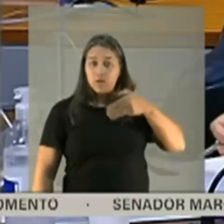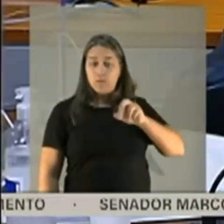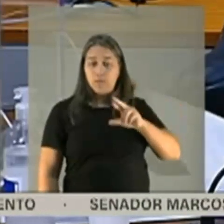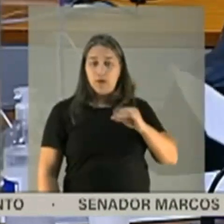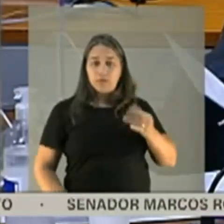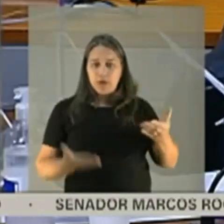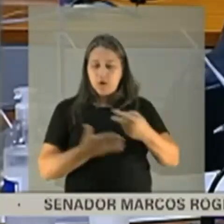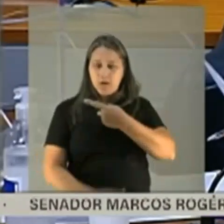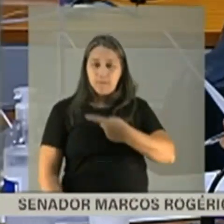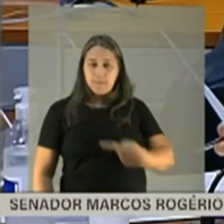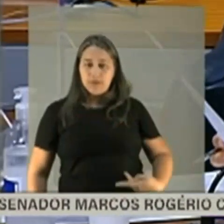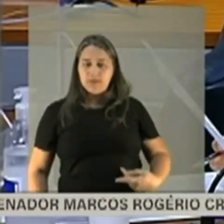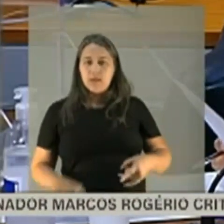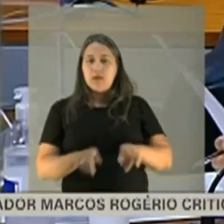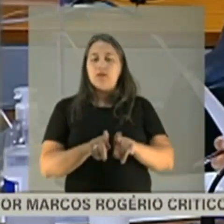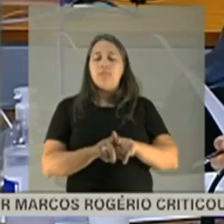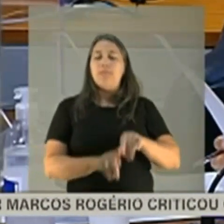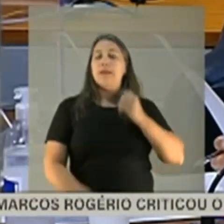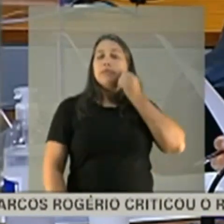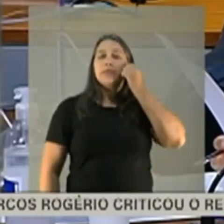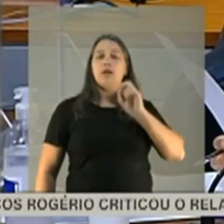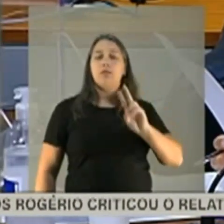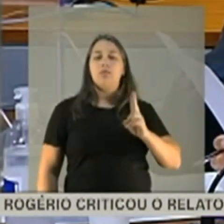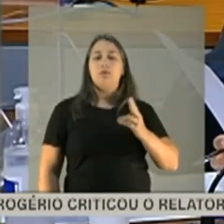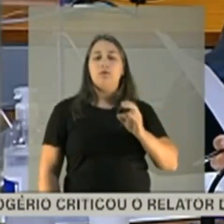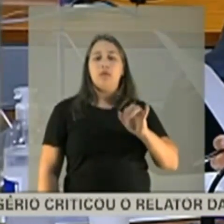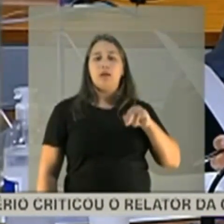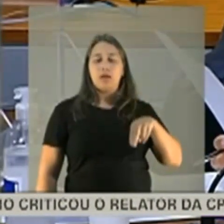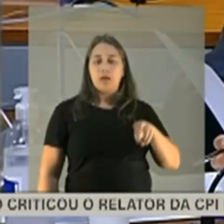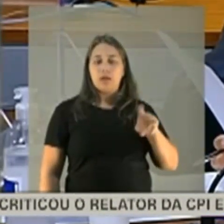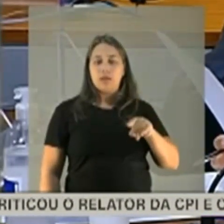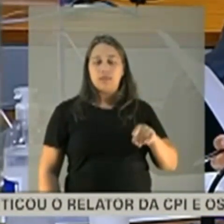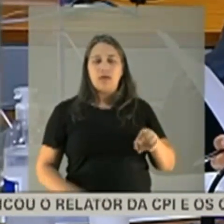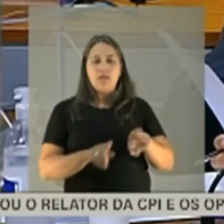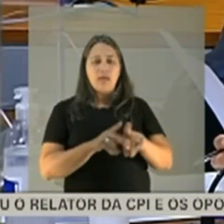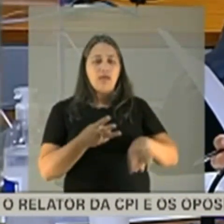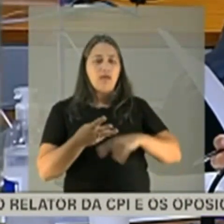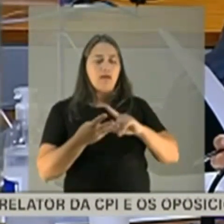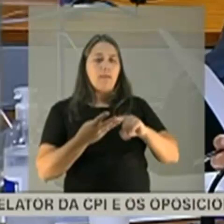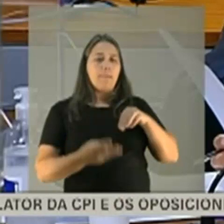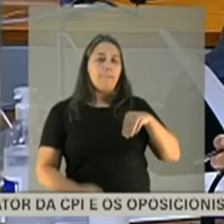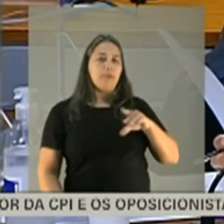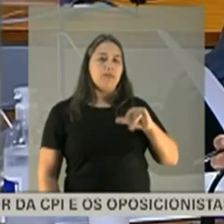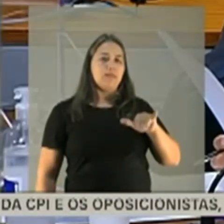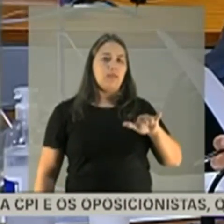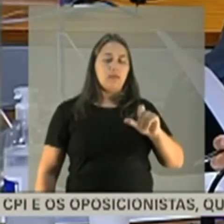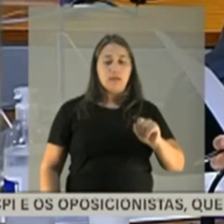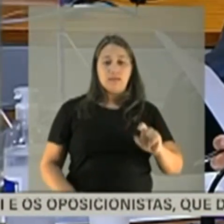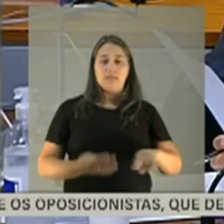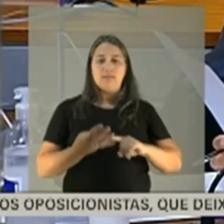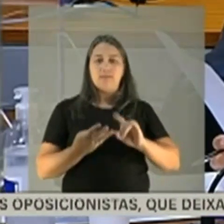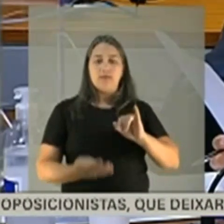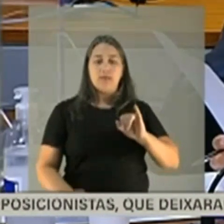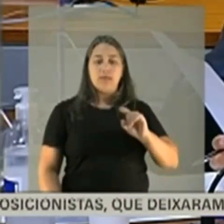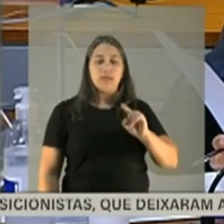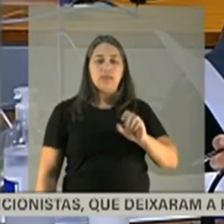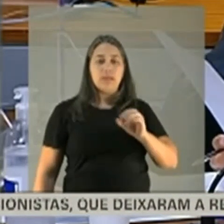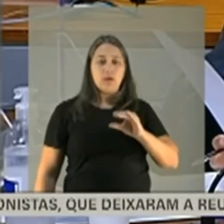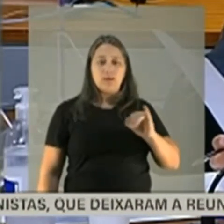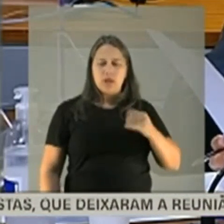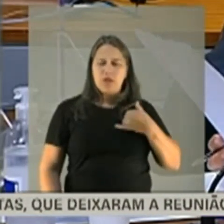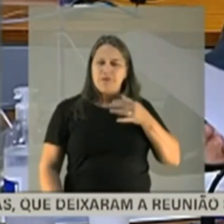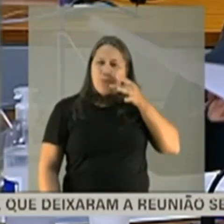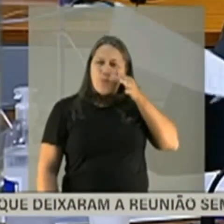dessa sessão, senador Reis, senador Messias, senador Isalci, que vão falar agora, eu fico